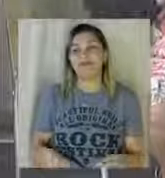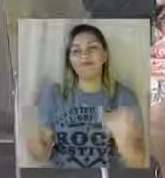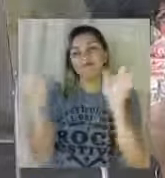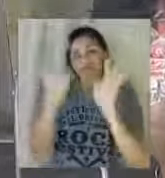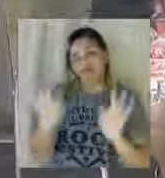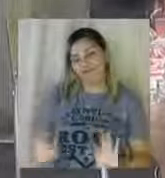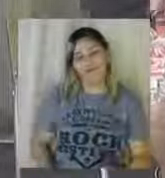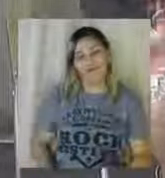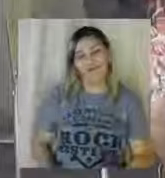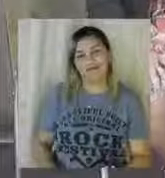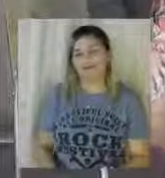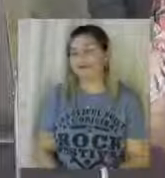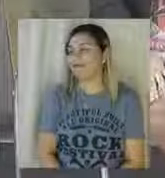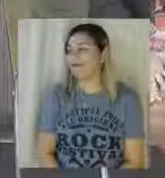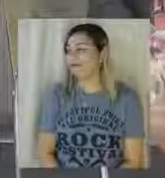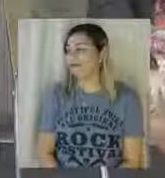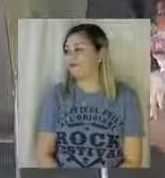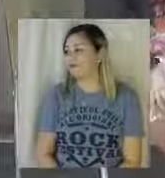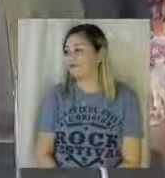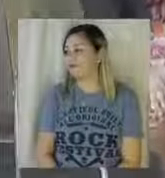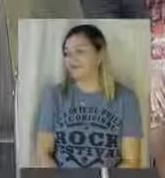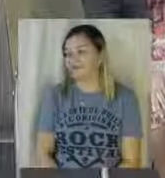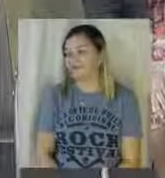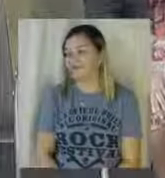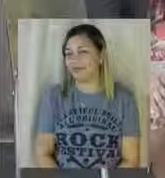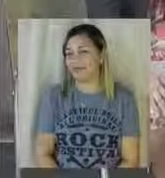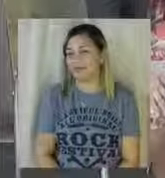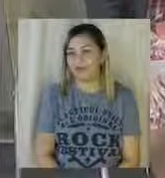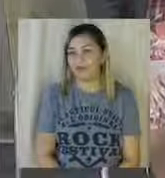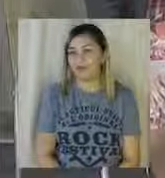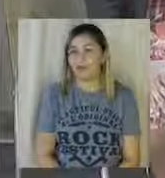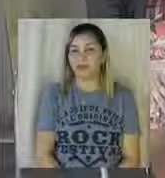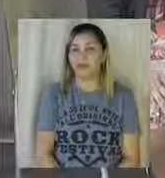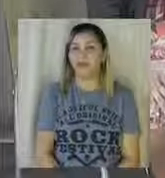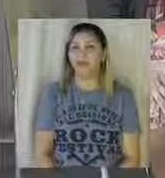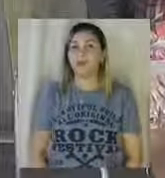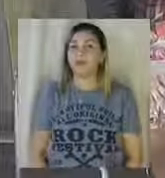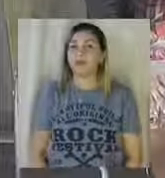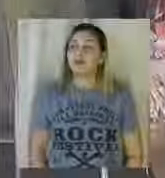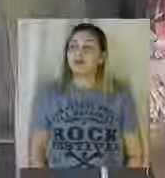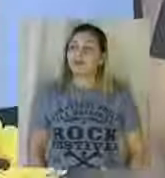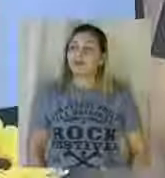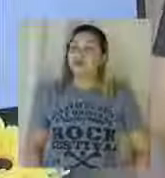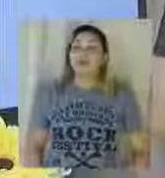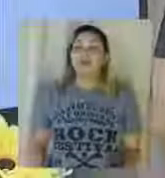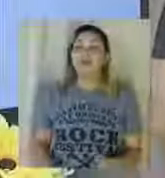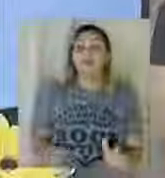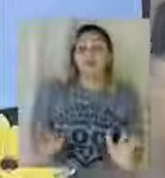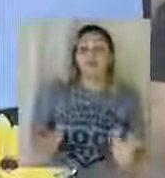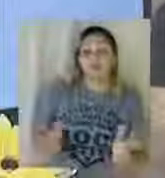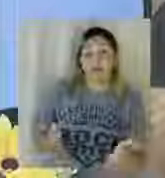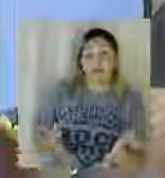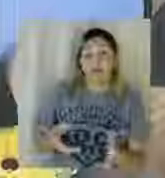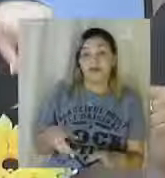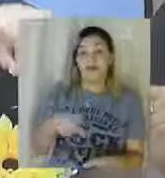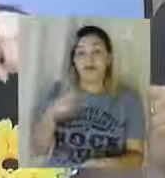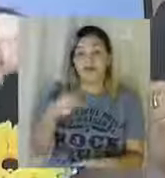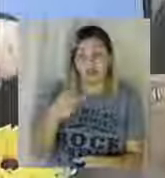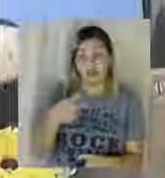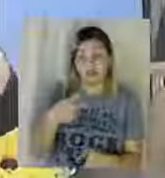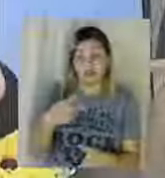feliz, viu? Muito feliz. Eu quero chamar a atenção agora do nosso telenauta para a fala, né,